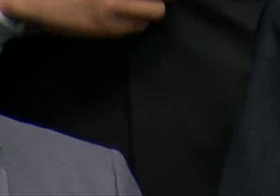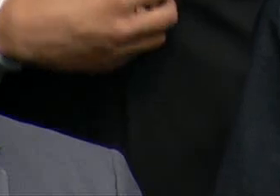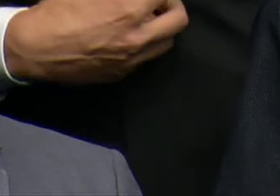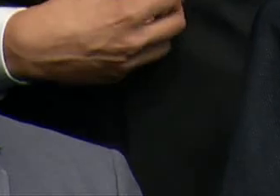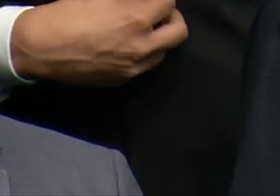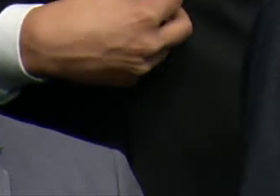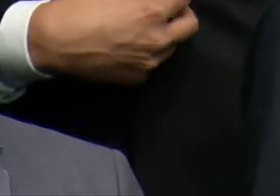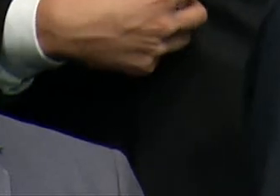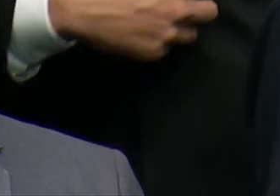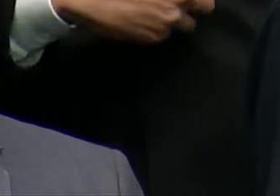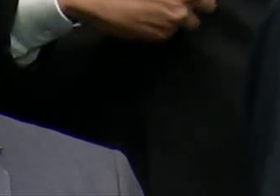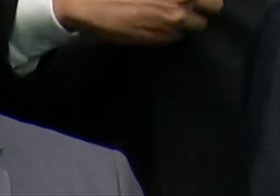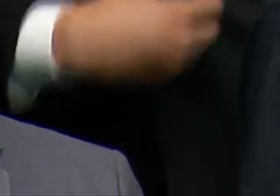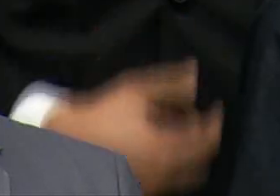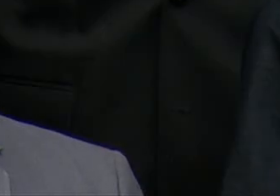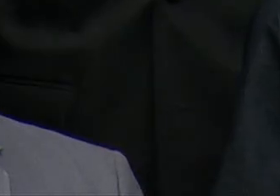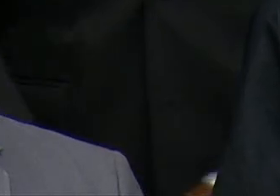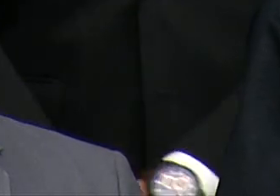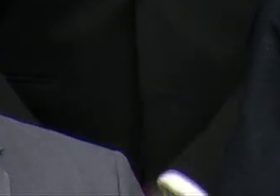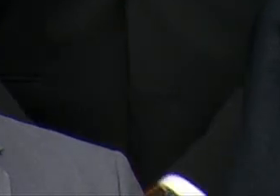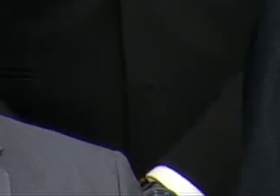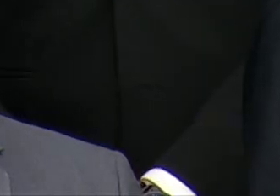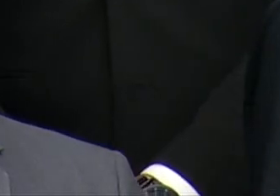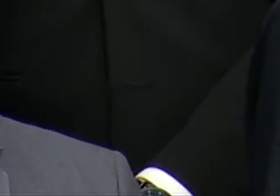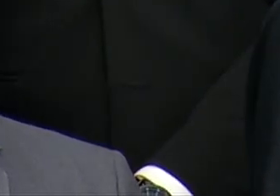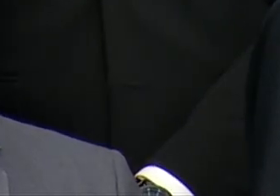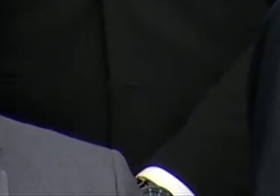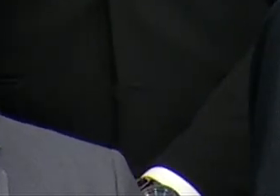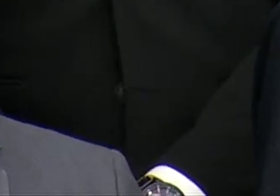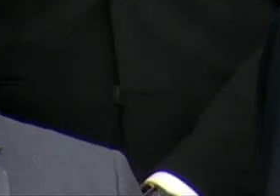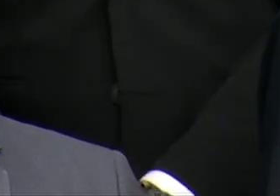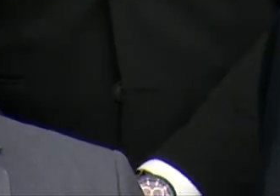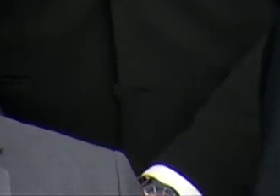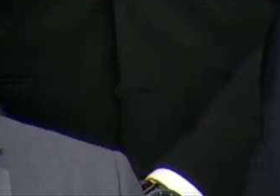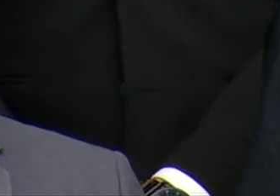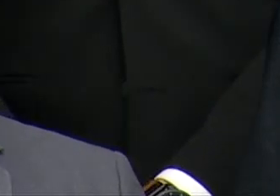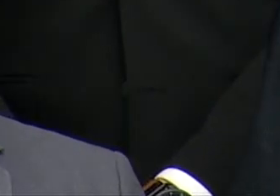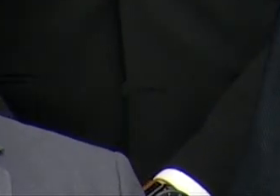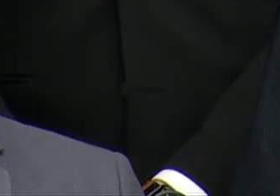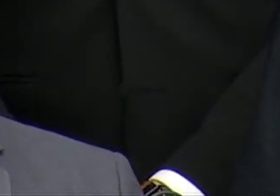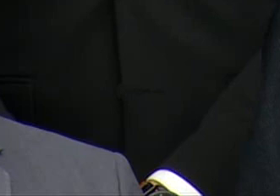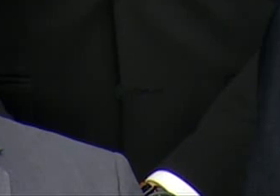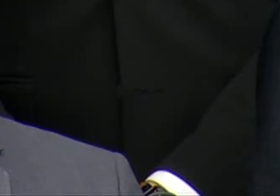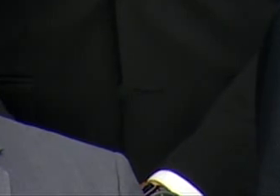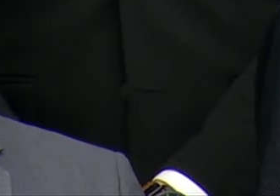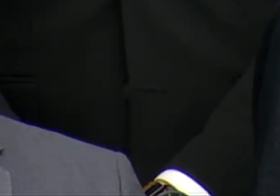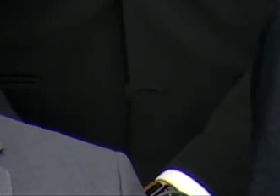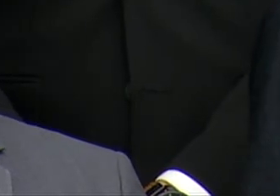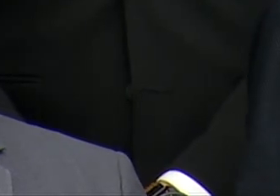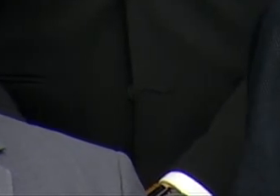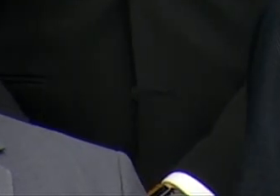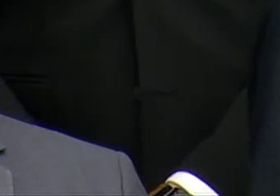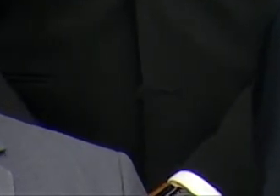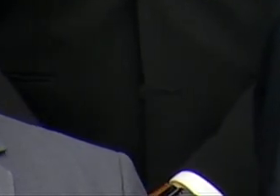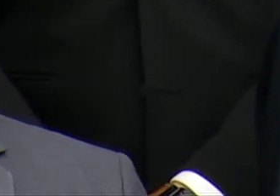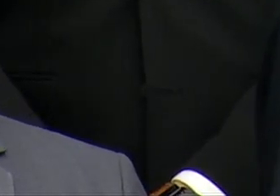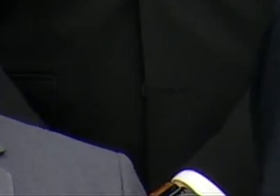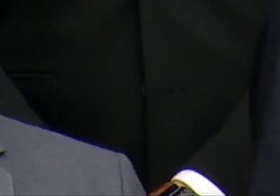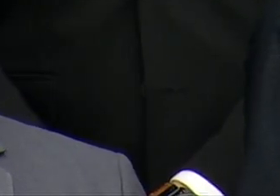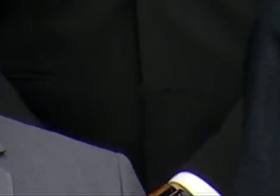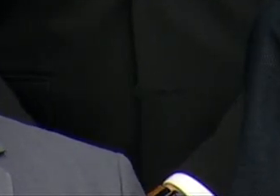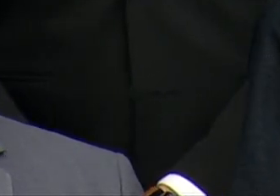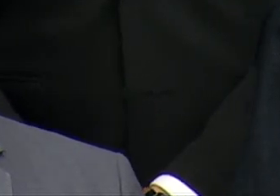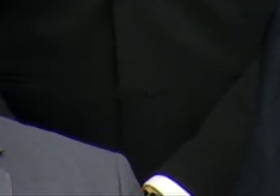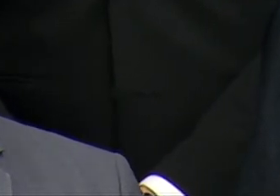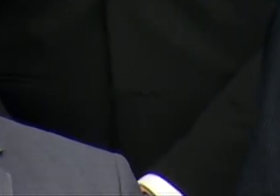profissionais. Tenho intensificado bastante os cursos em nível internacional na área de comunicação e comportamental